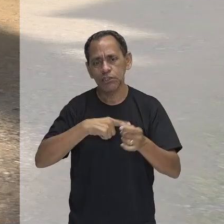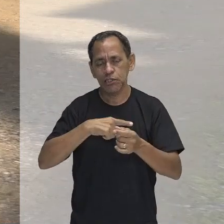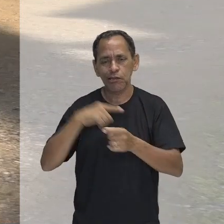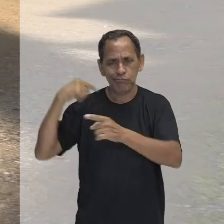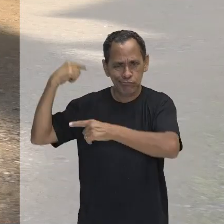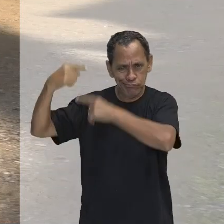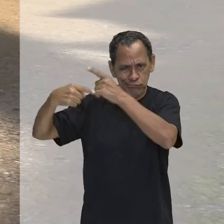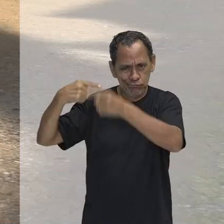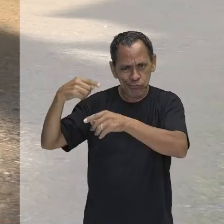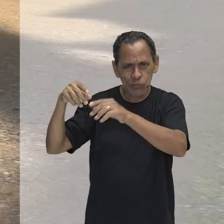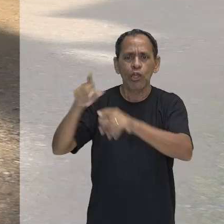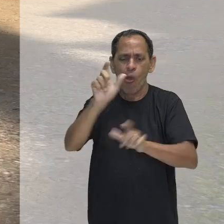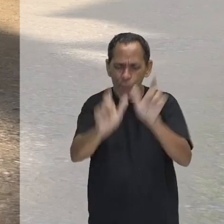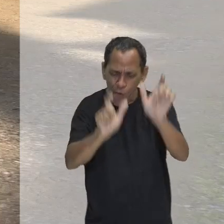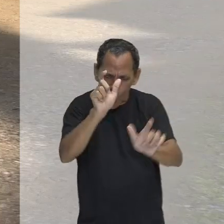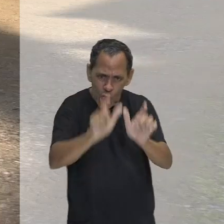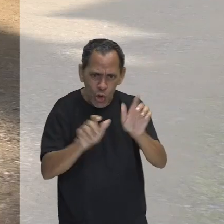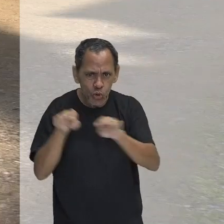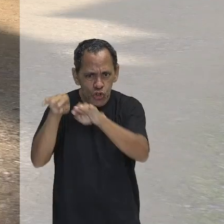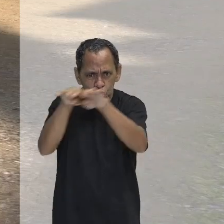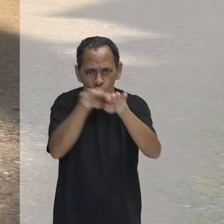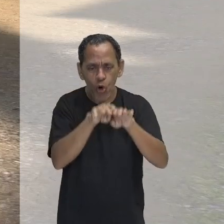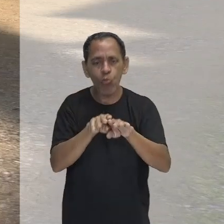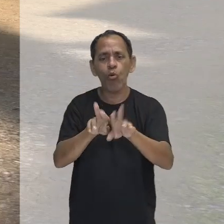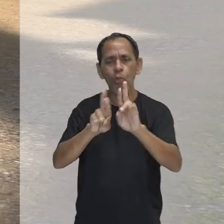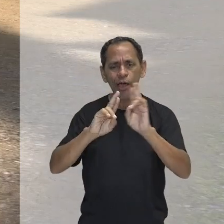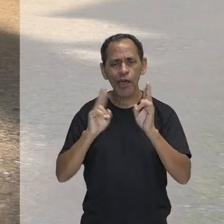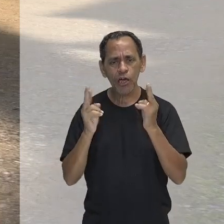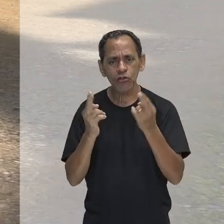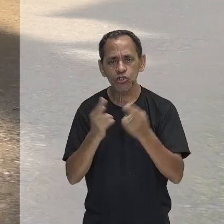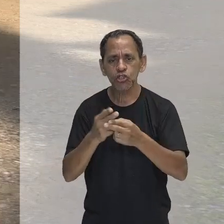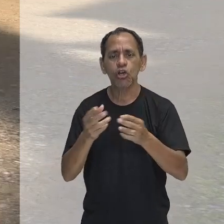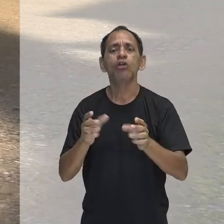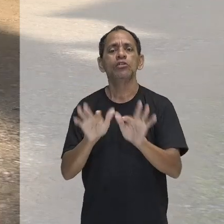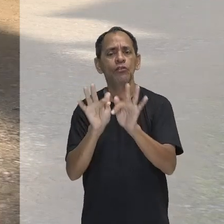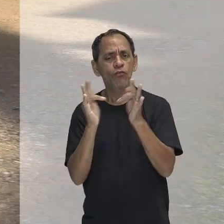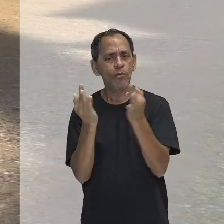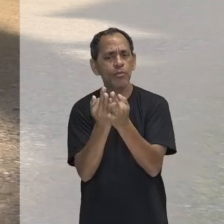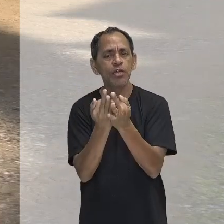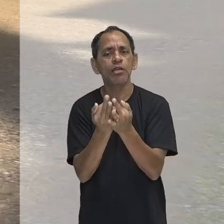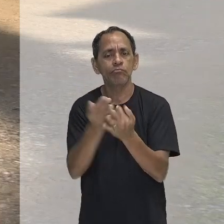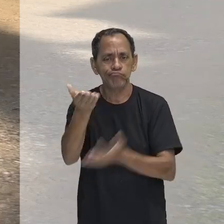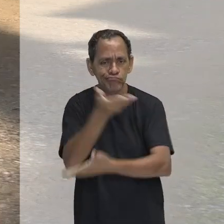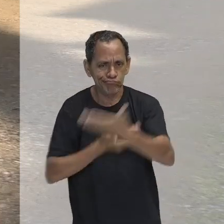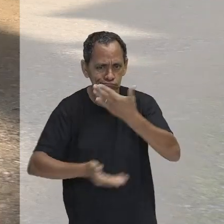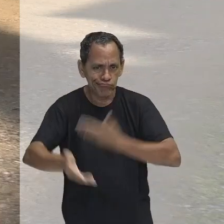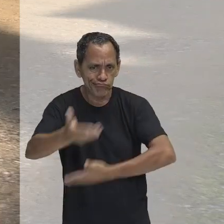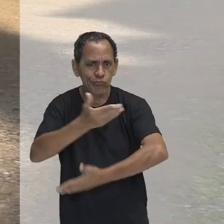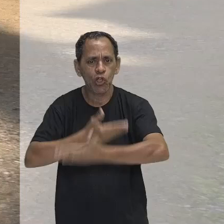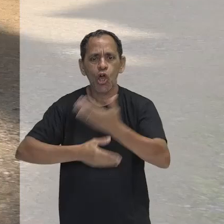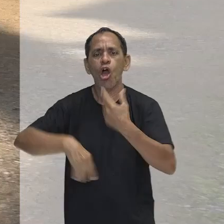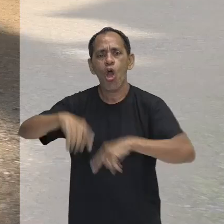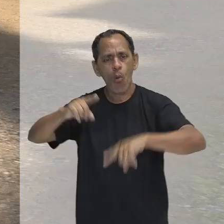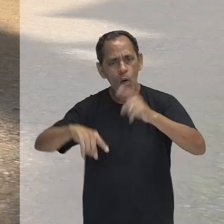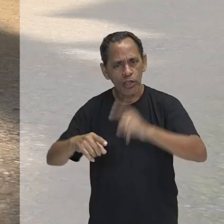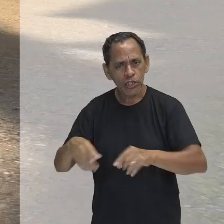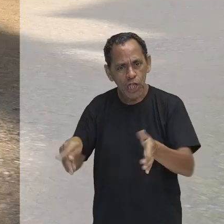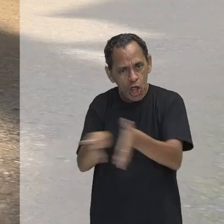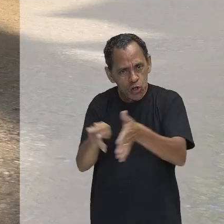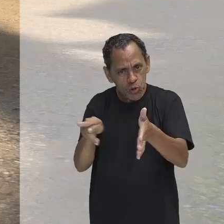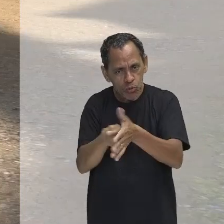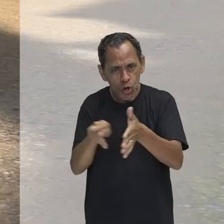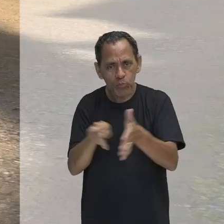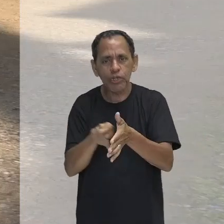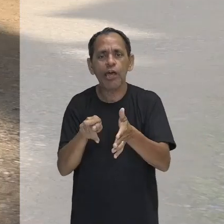em comum, uma reunião familiar. Compartilhavam seus bens, suas casas, suas terras,